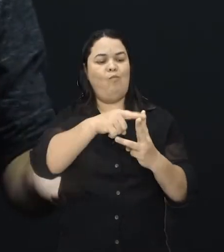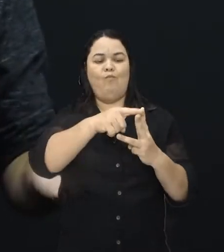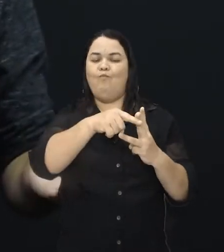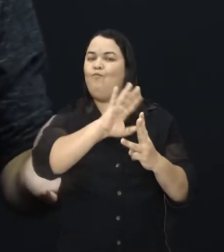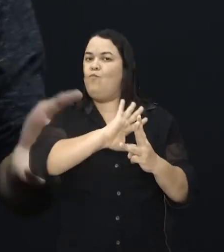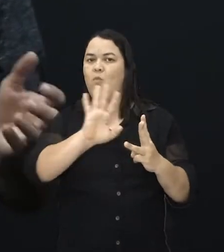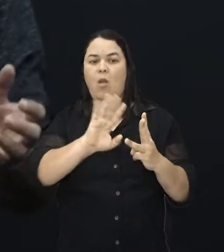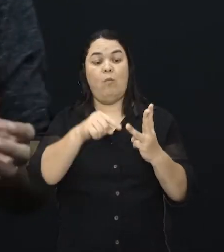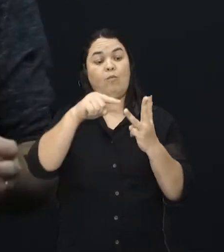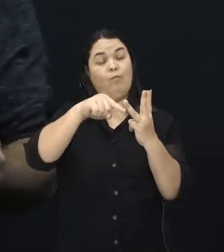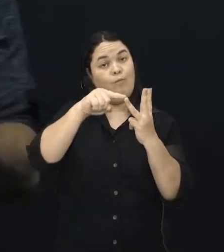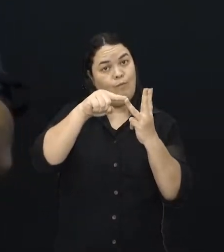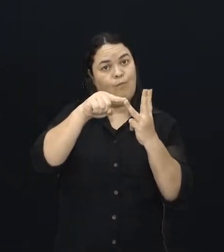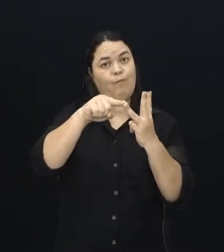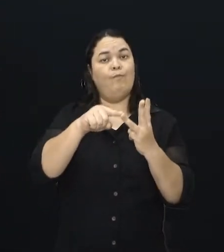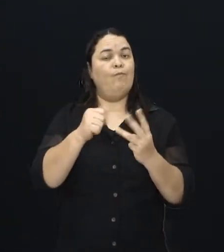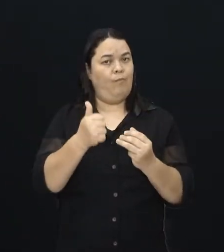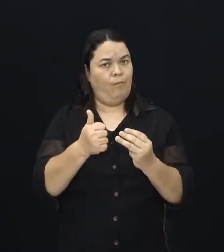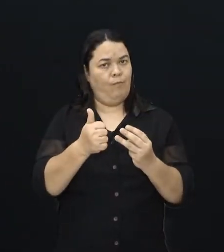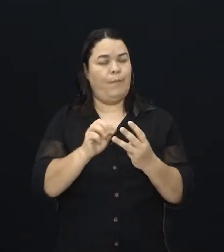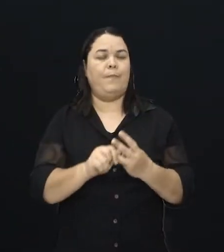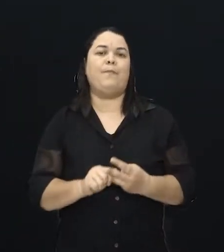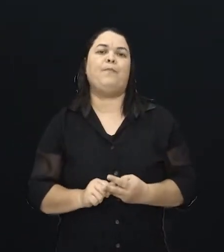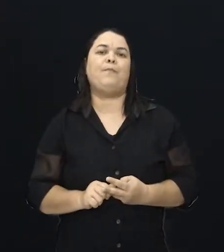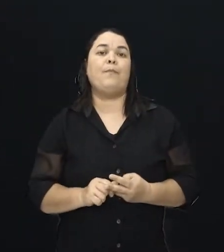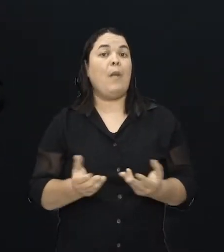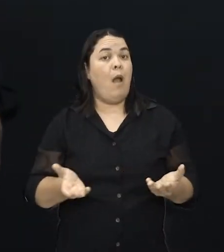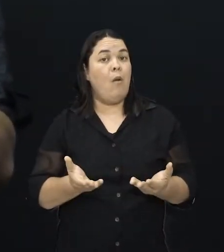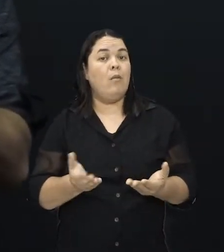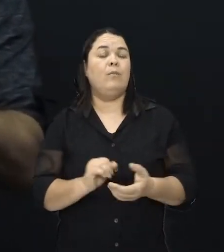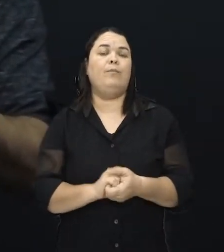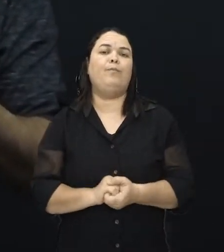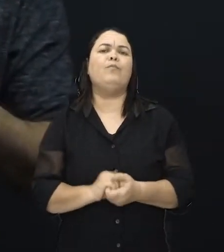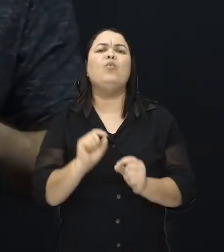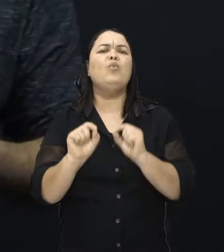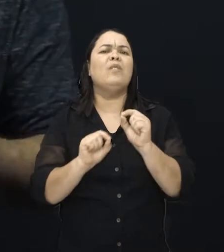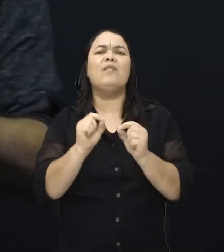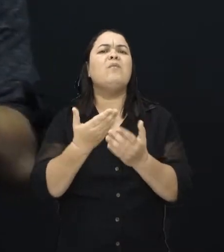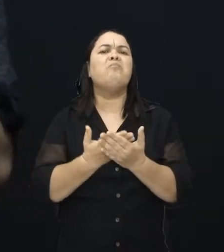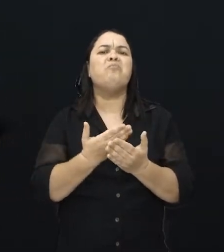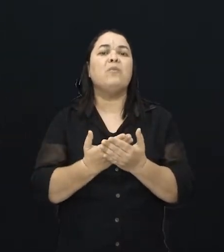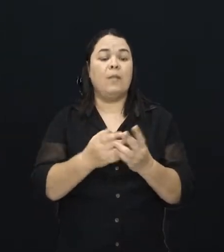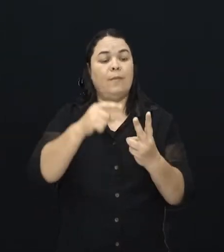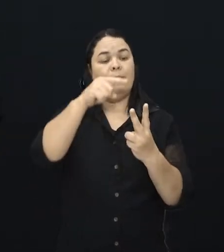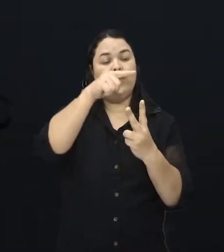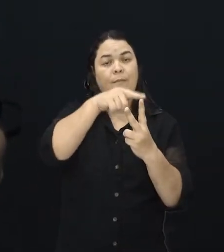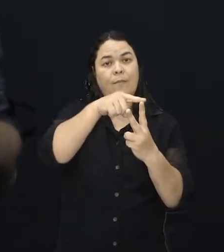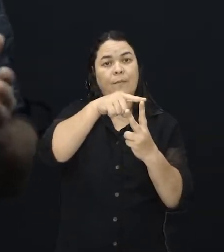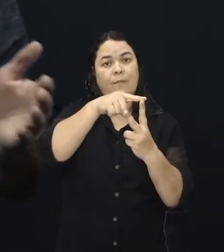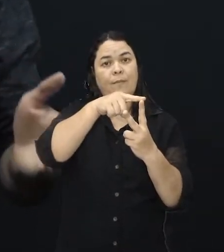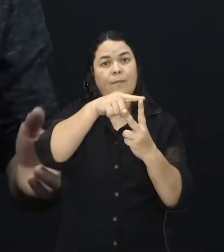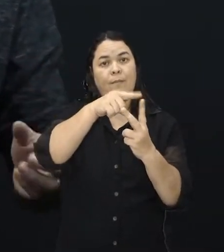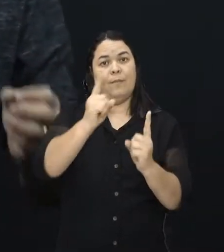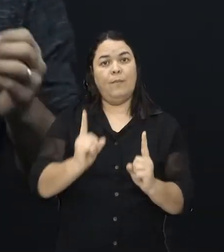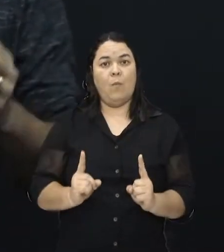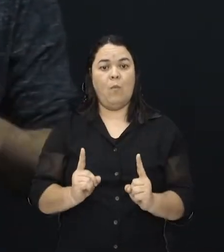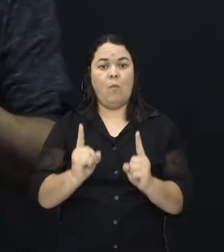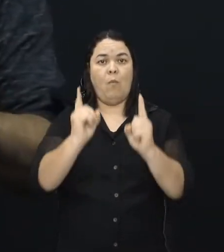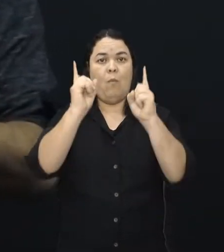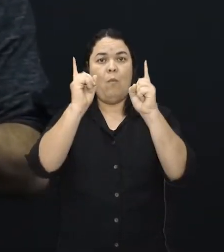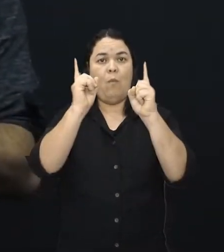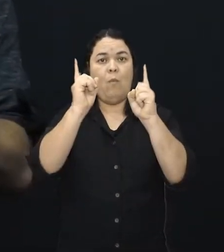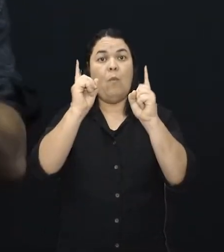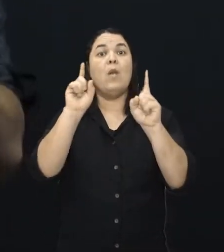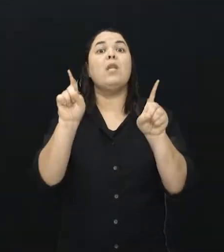menos inversas, beleza? Agora, essa nossa aula, ela trata de grandezas diretas e inversas